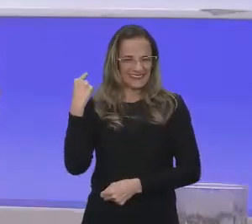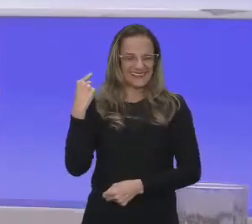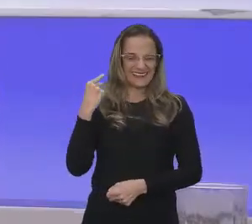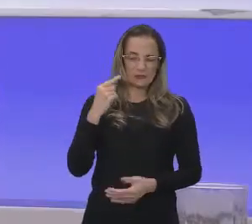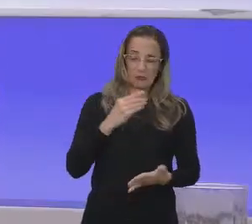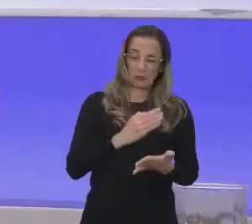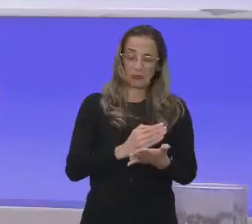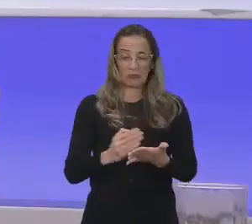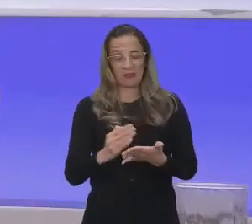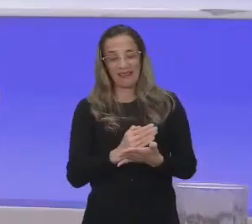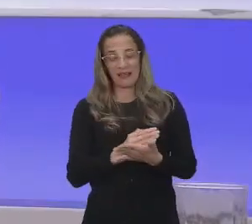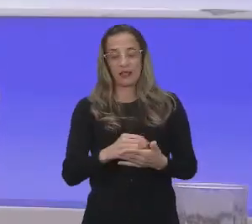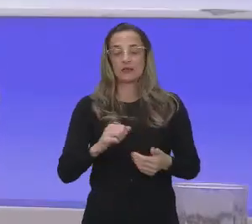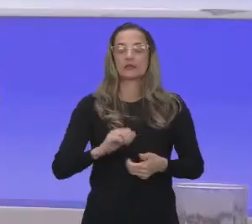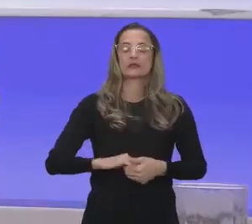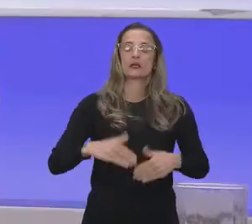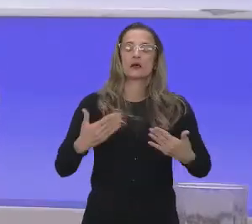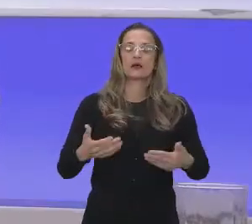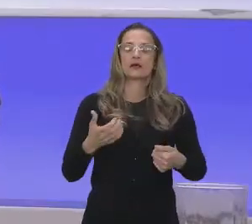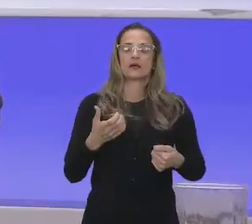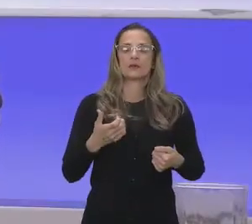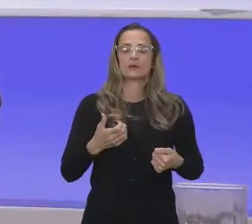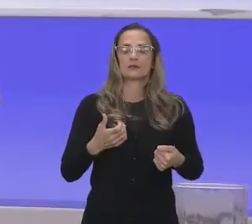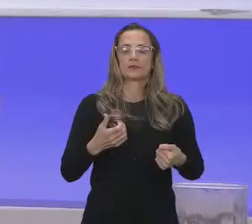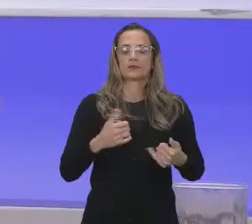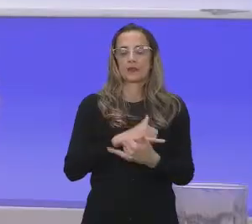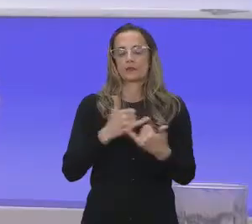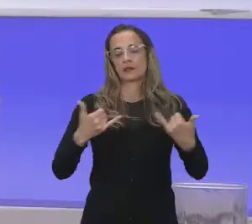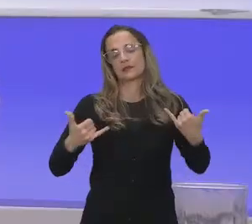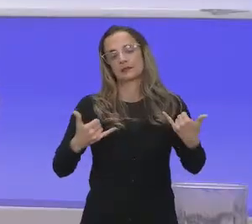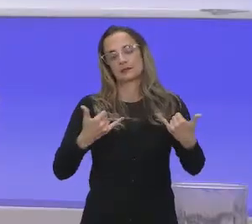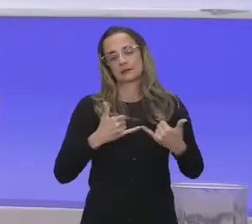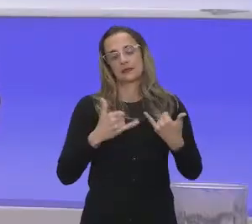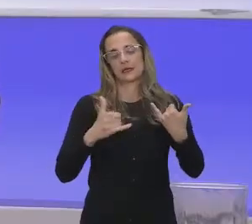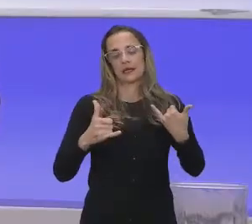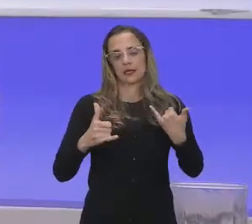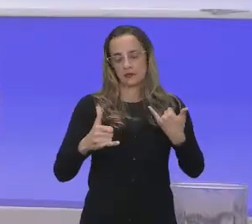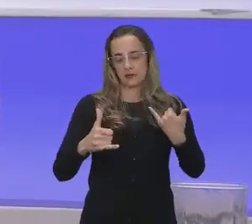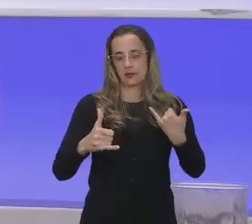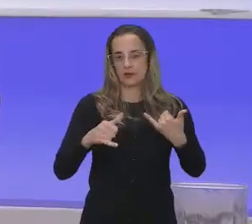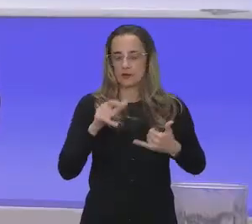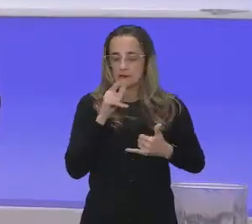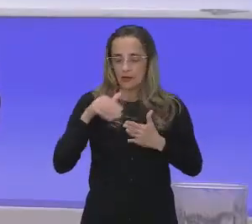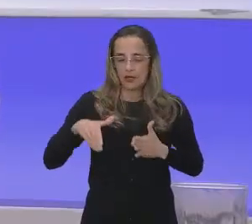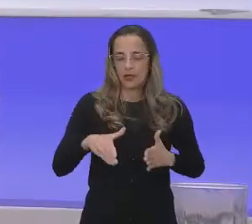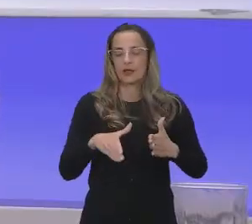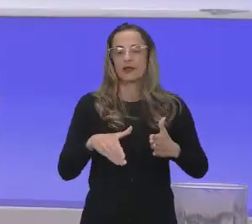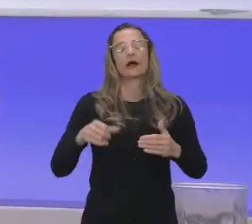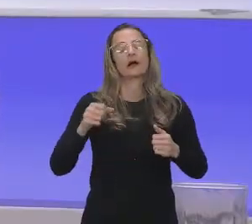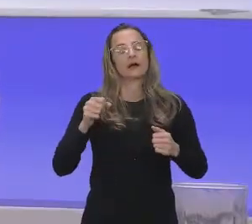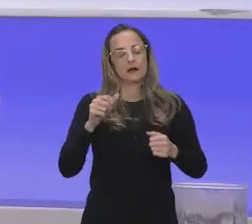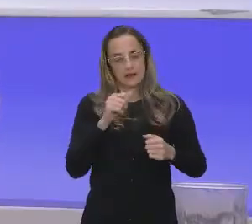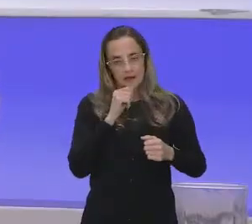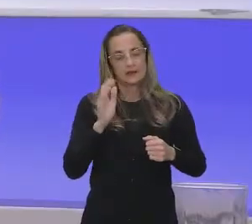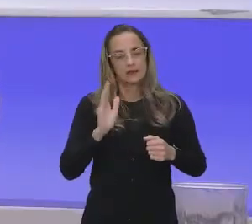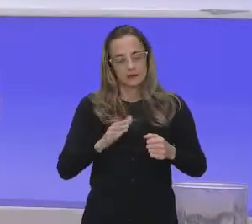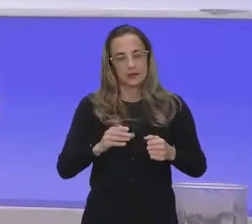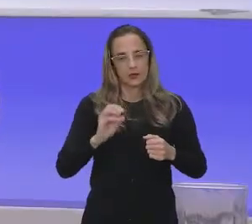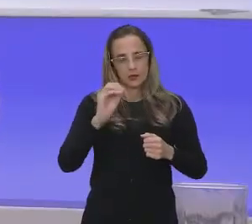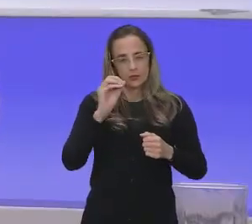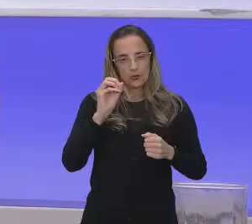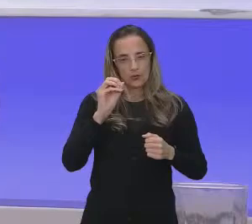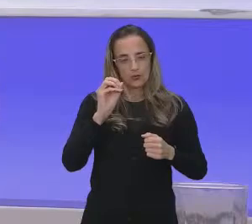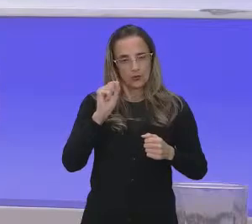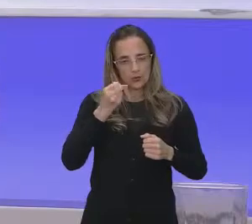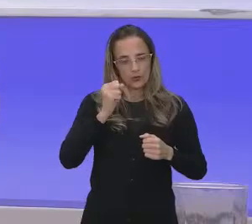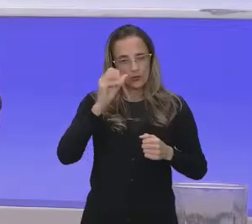chega a ser até... E a matriz energética era majoritariamente hídrica, ainda mas a gente estava falando de 80%. Então a